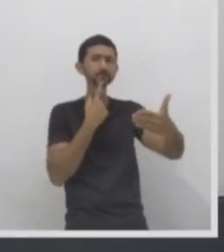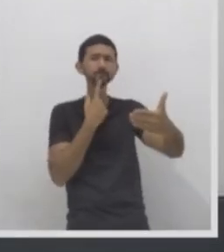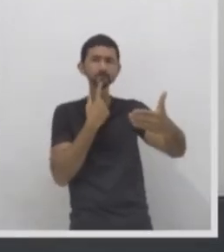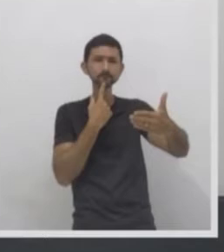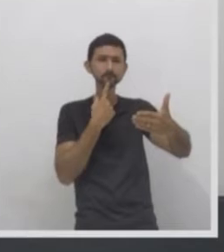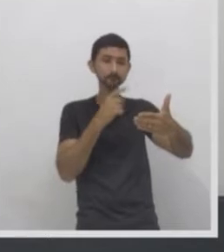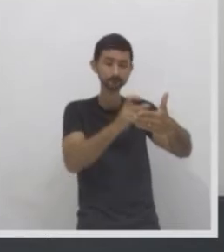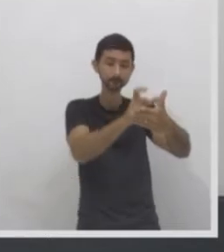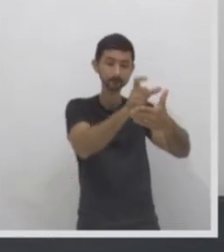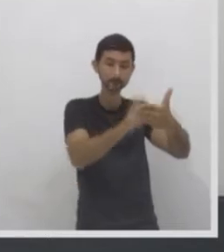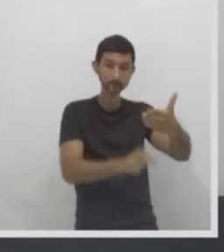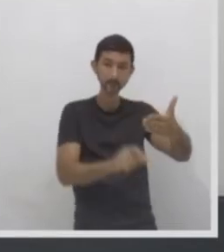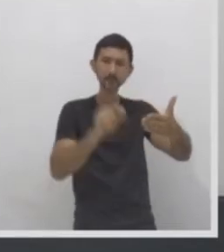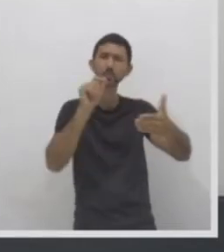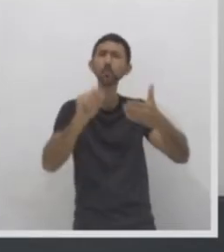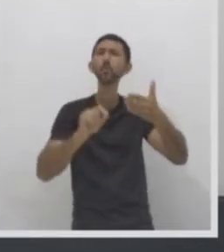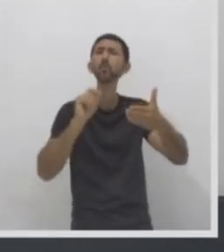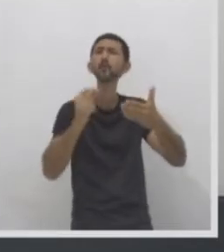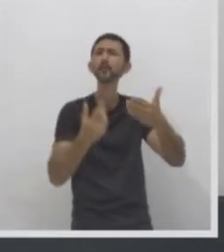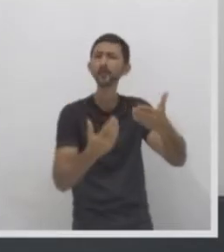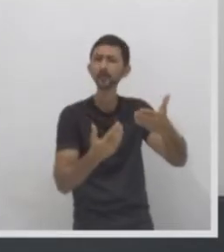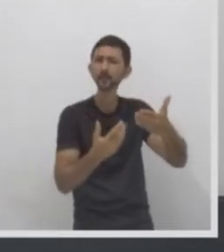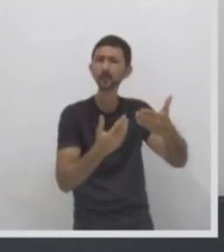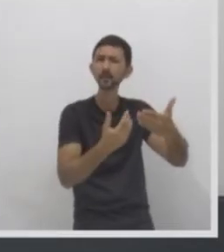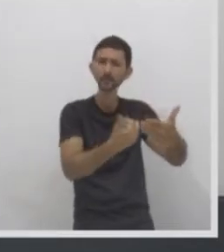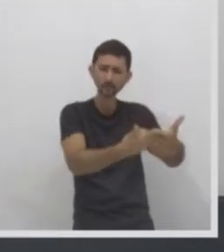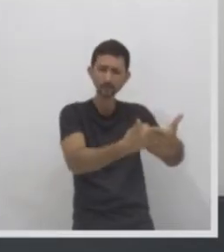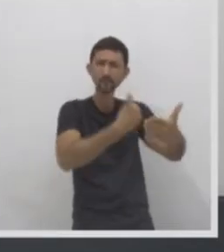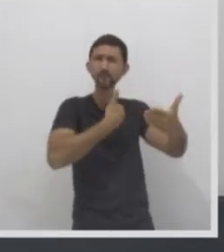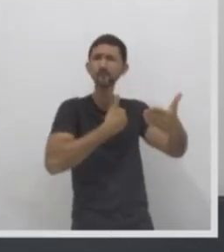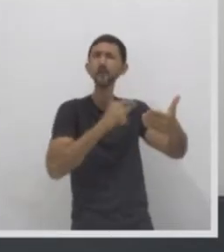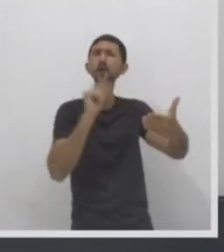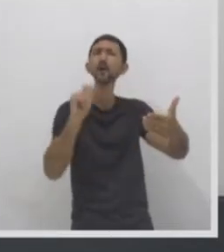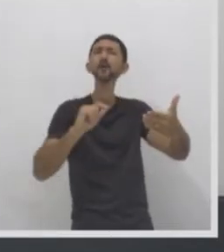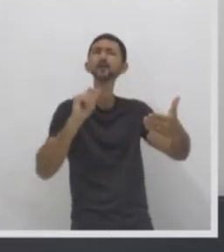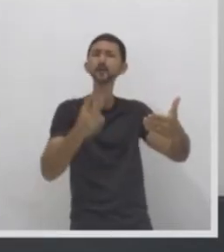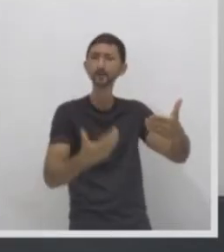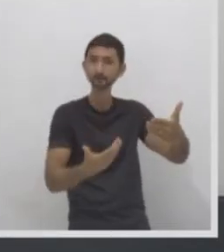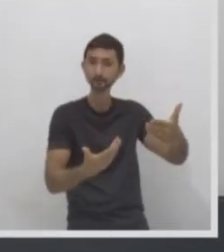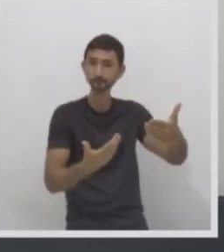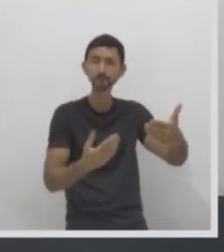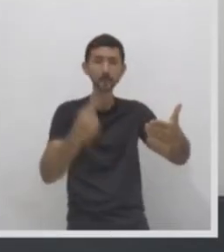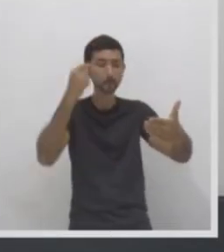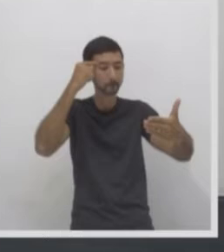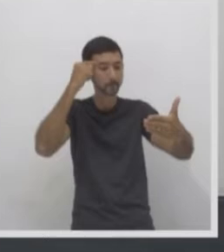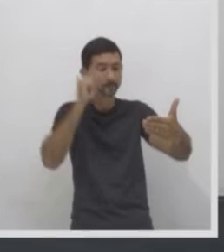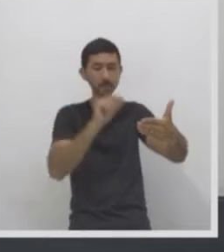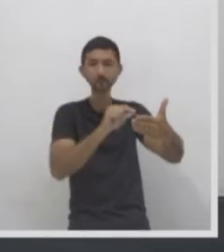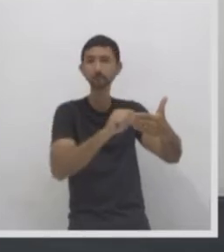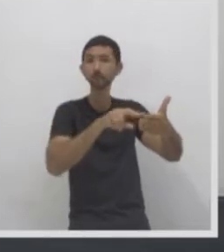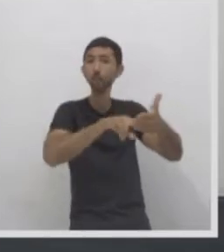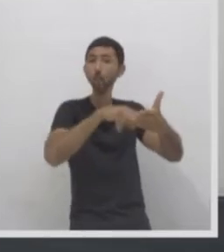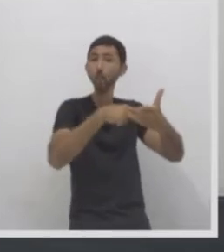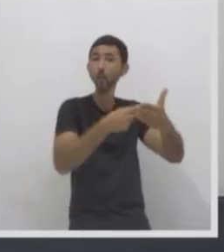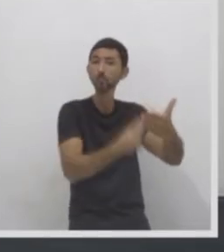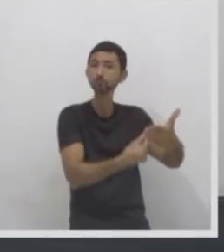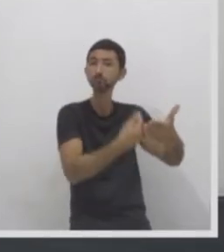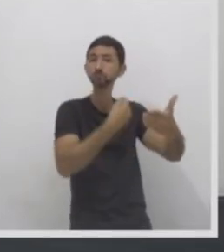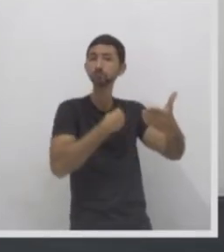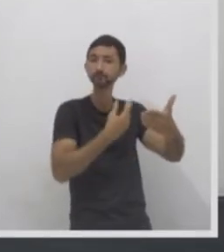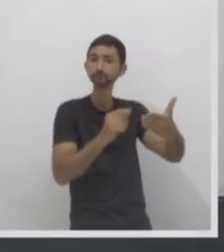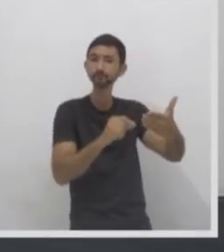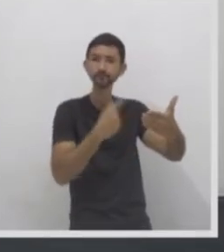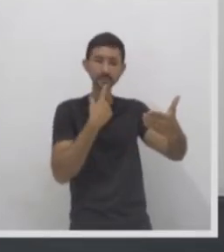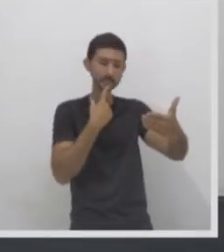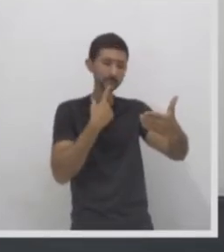esse texto serve para quê? Ele quer me informar o quê? Então, pensar no propósito comunicativo, quando você